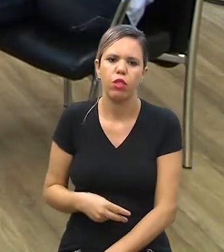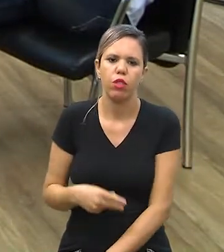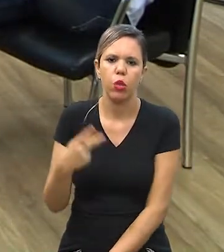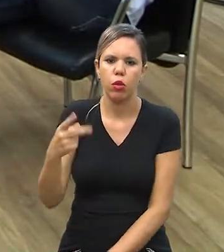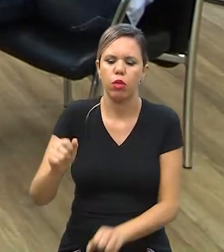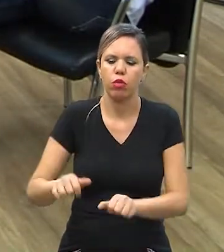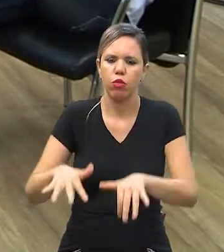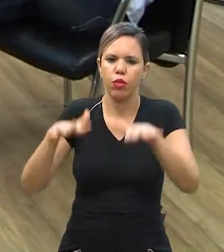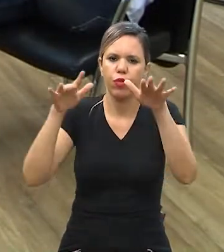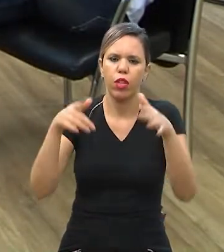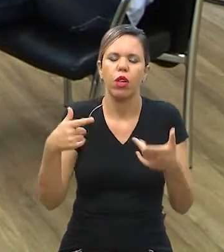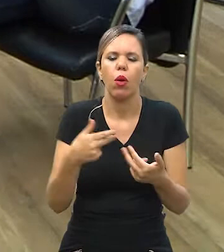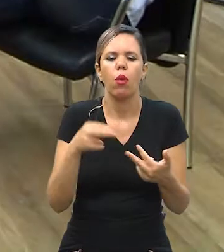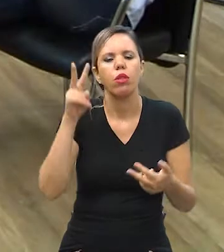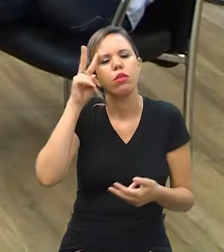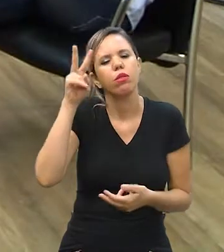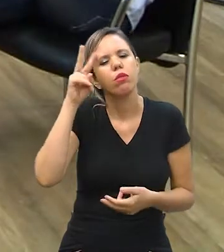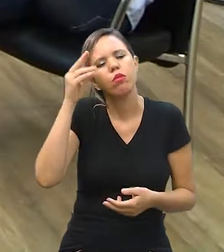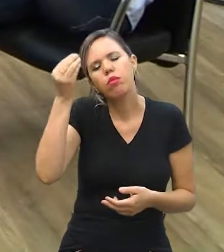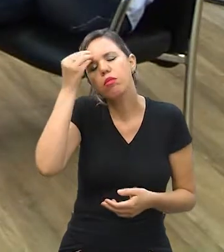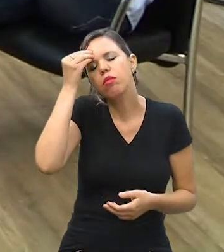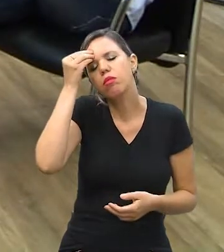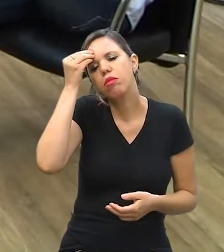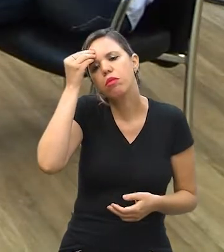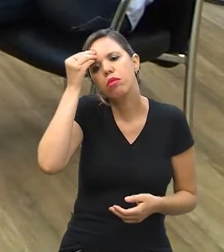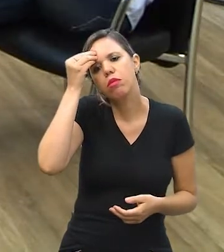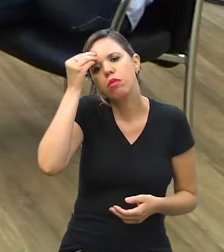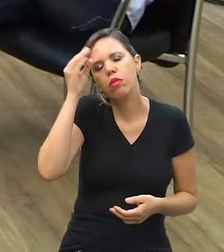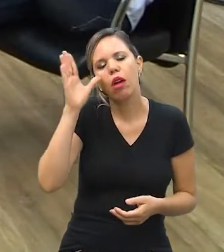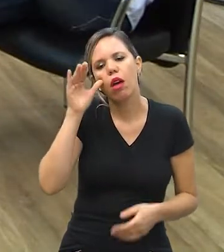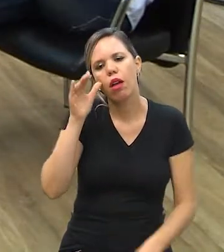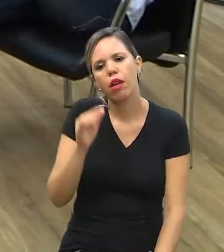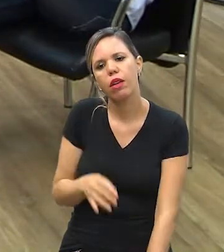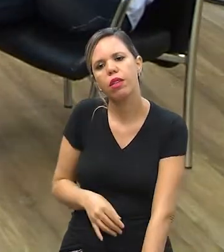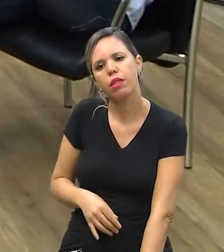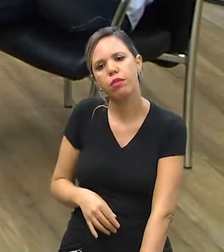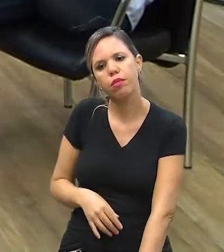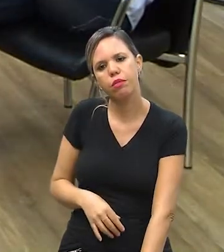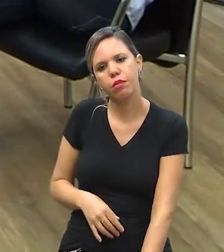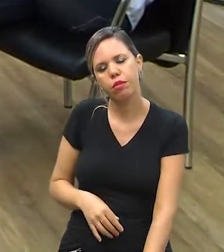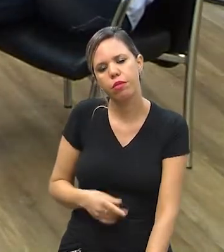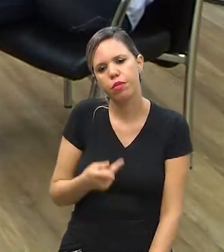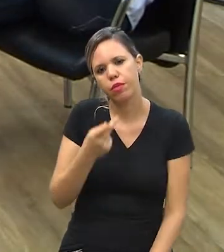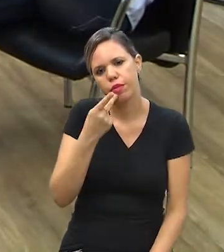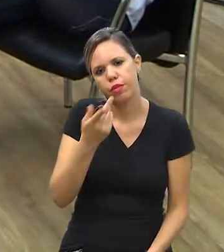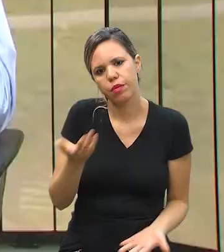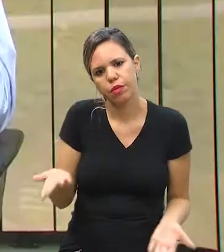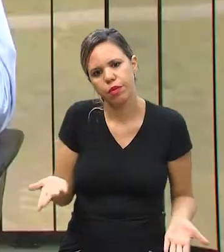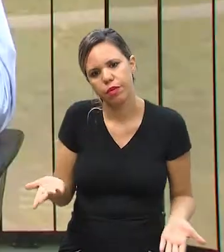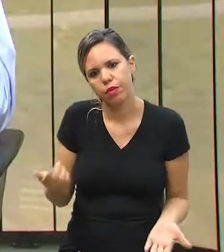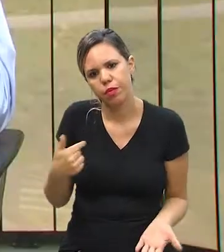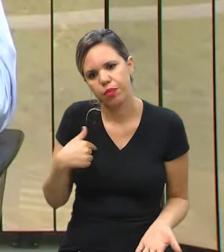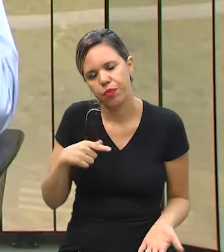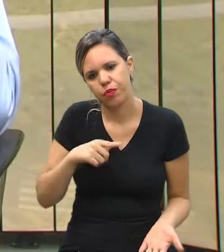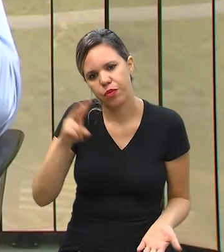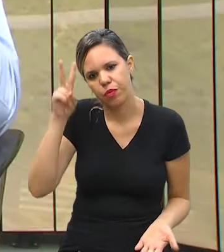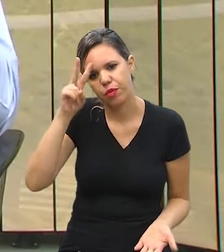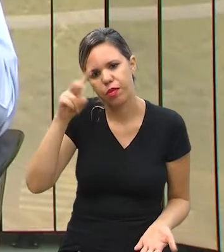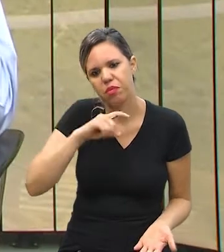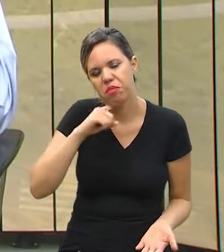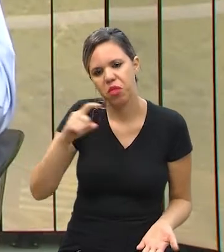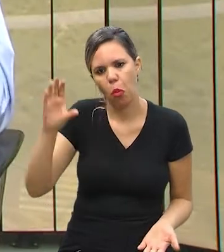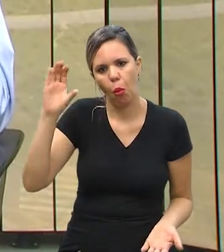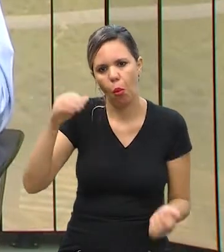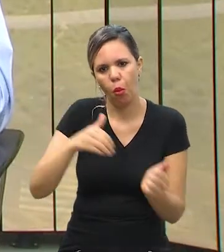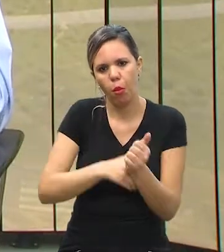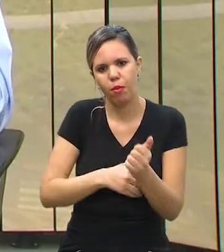vereador, na sua infância, alguma história que te marcou aí, que seja curiosa. Gabriel, eu falo assim, se eu tenho uma história que